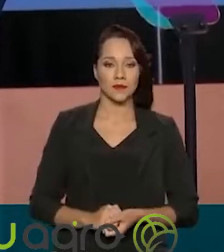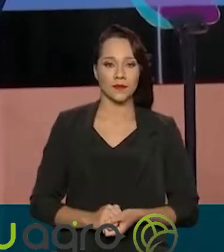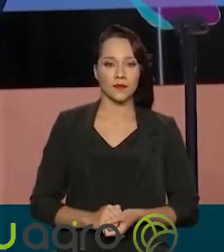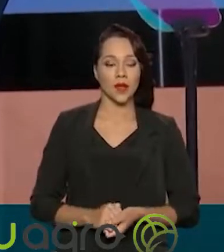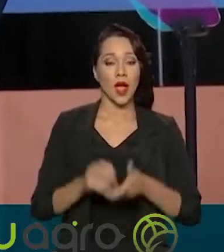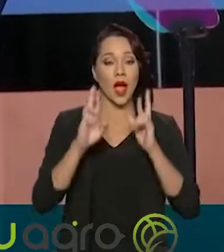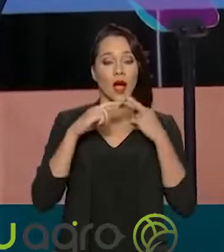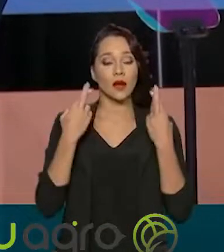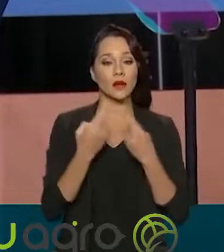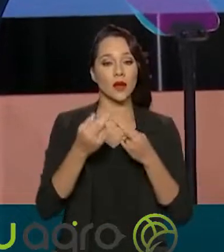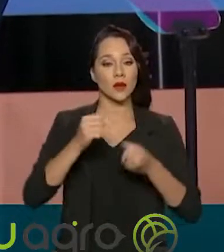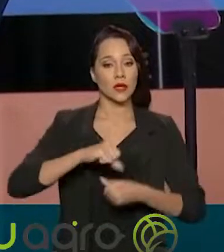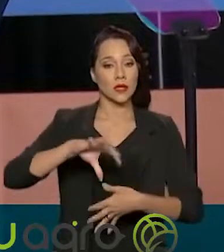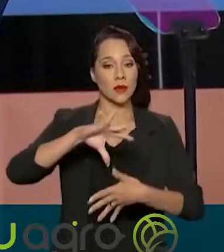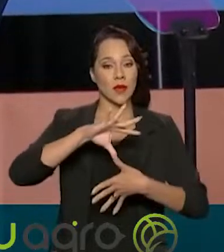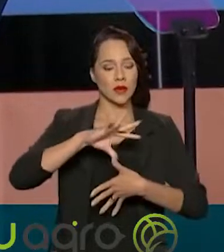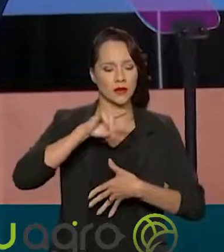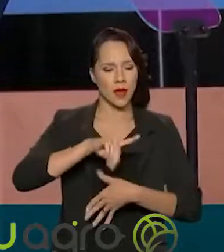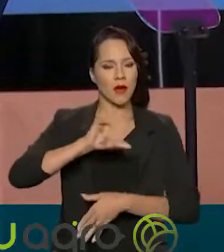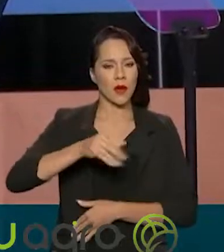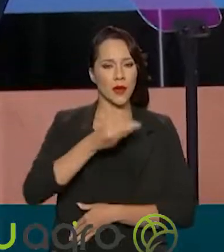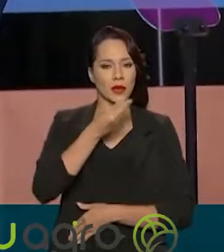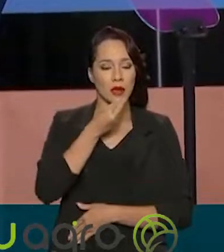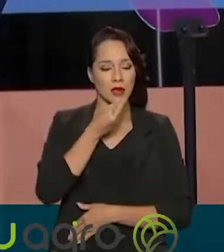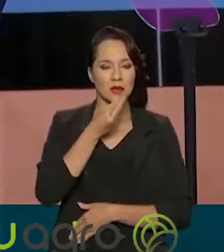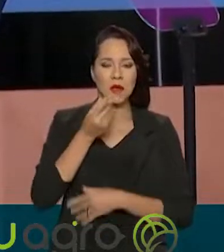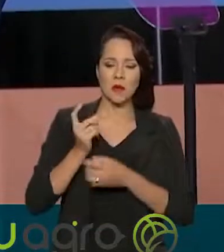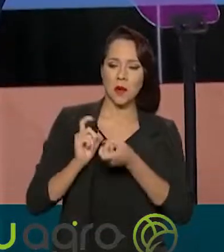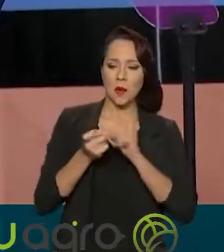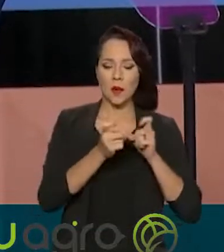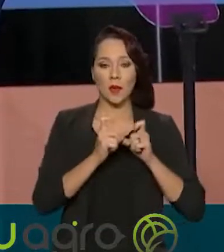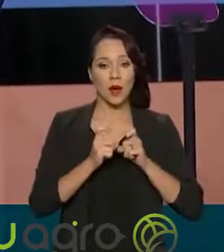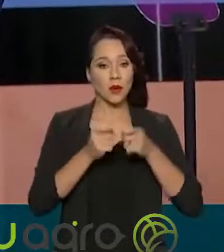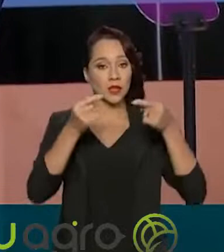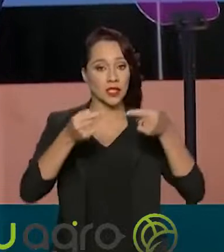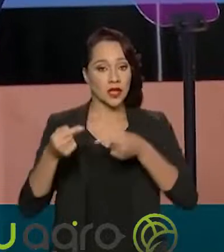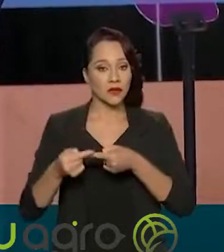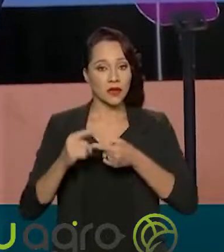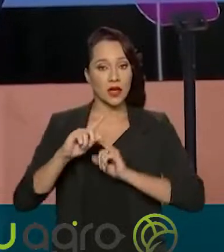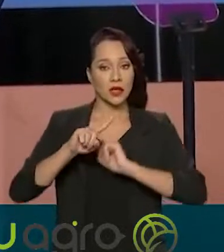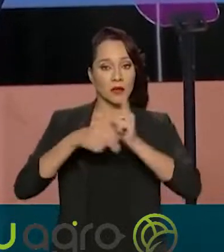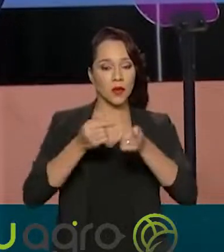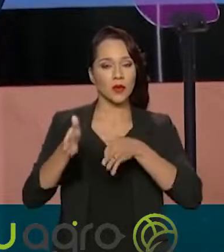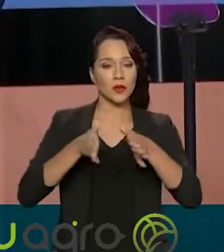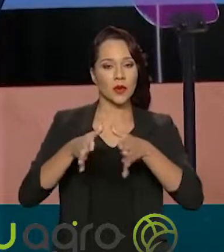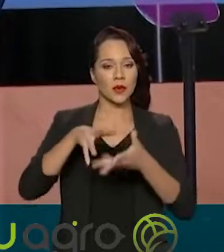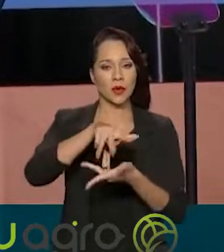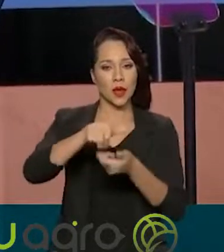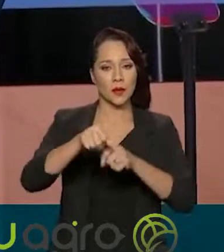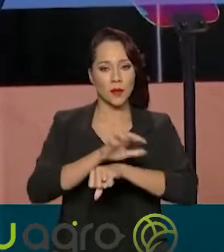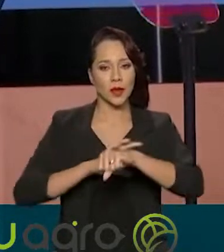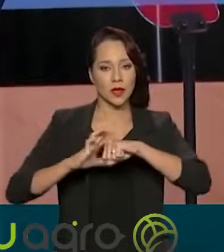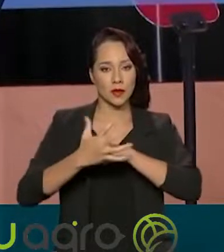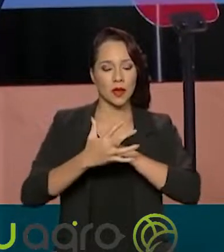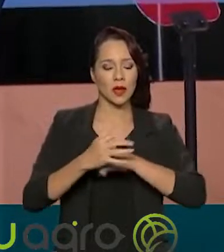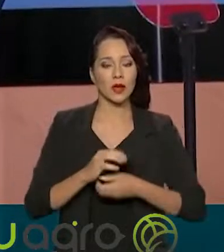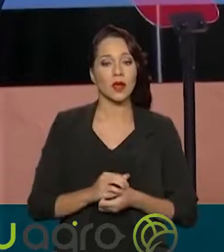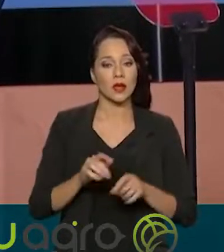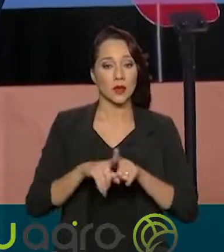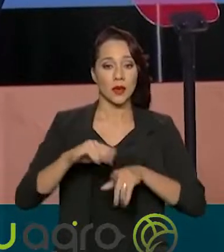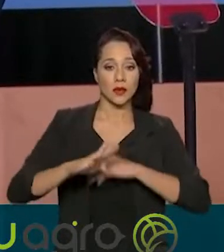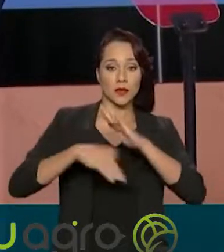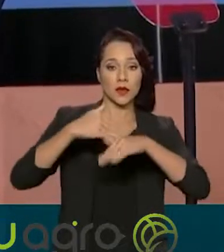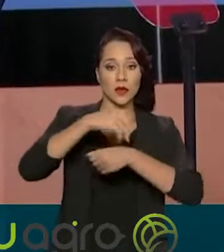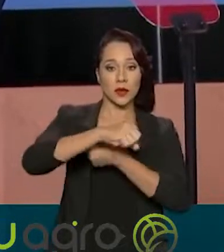A Cúpula das Américas é oportunidade para tratarmos os desafios da pós-pandemia, do desenvolvimento